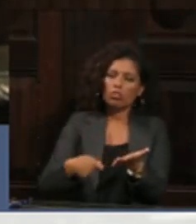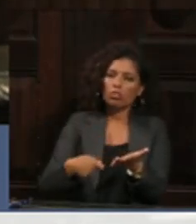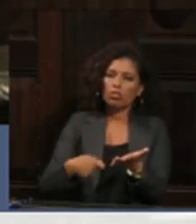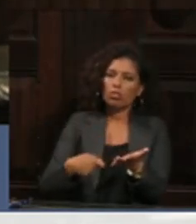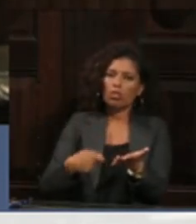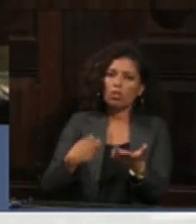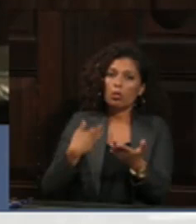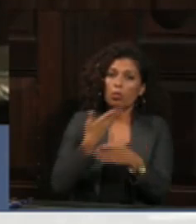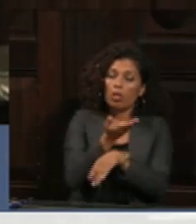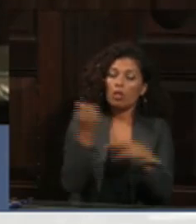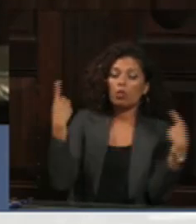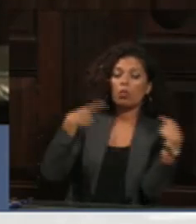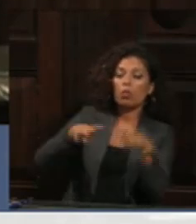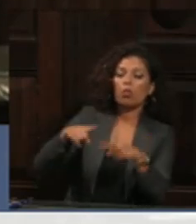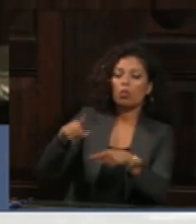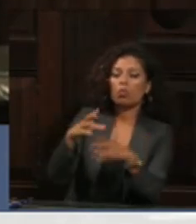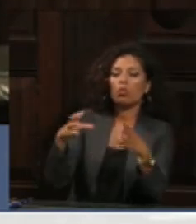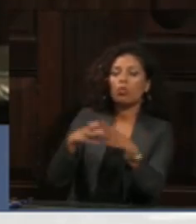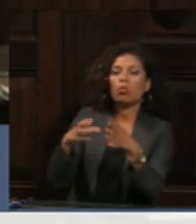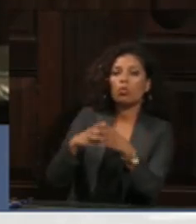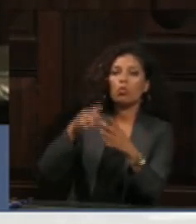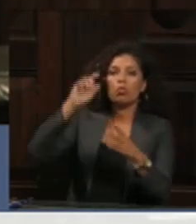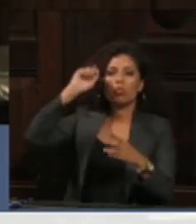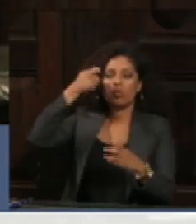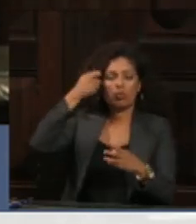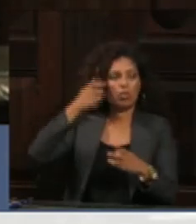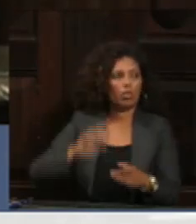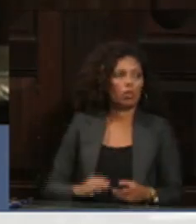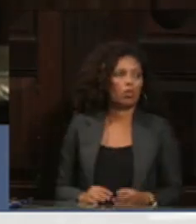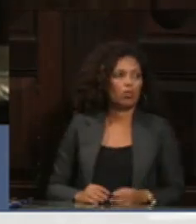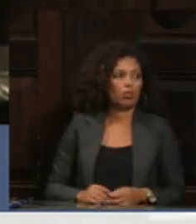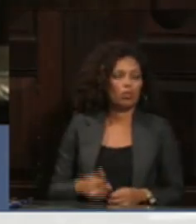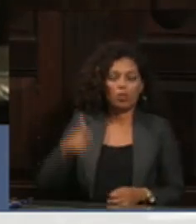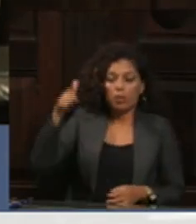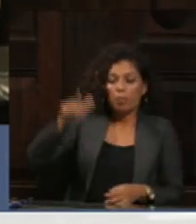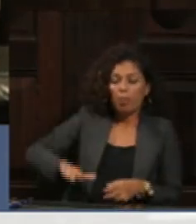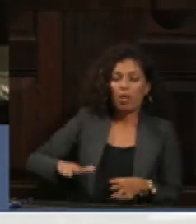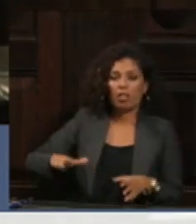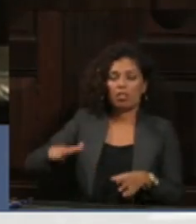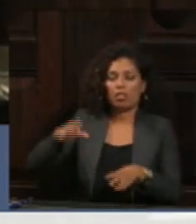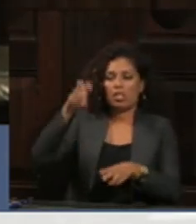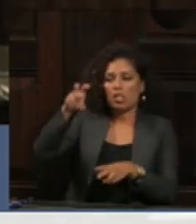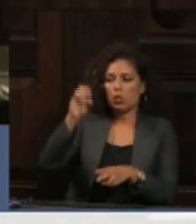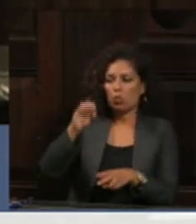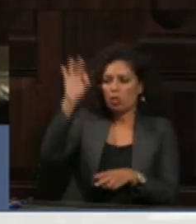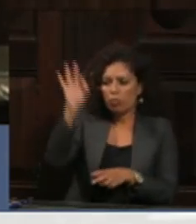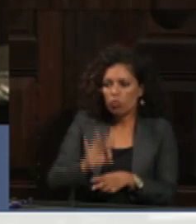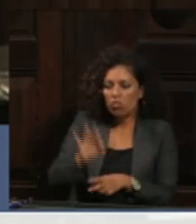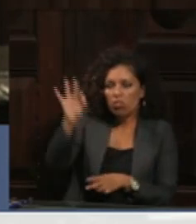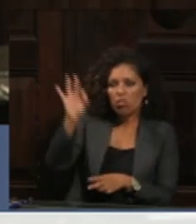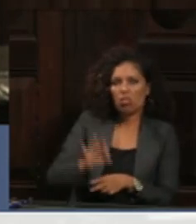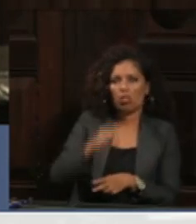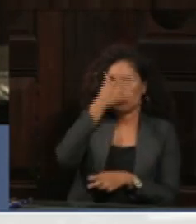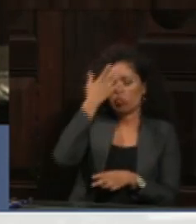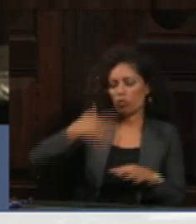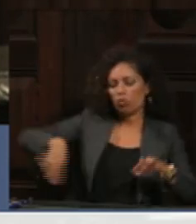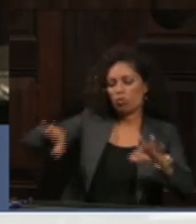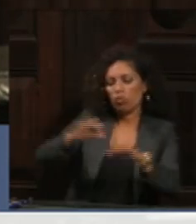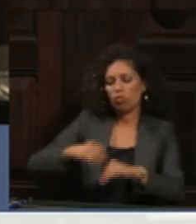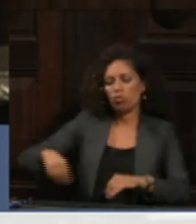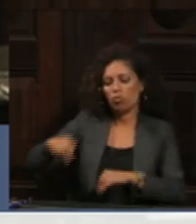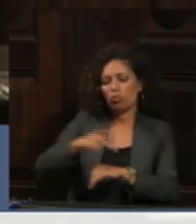população negra, que é mais de 50% do Estado brasileiro. Abdias